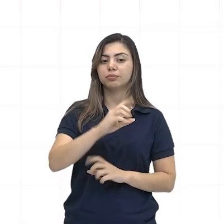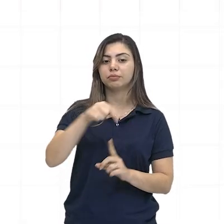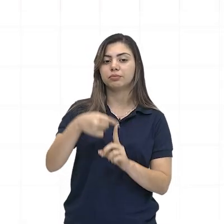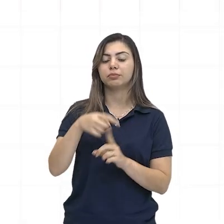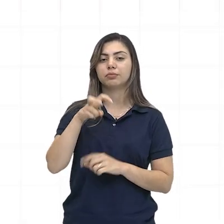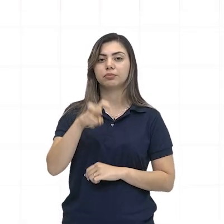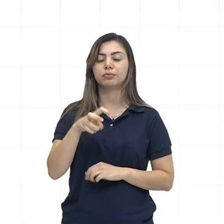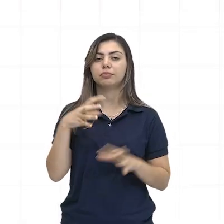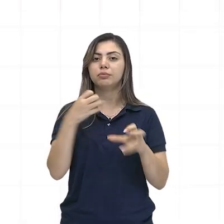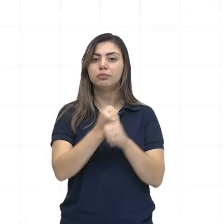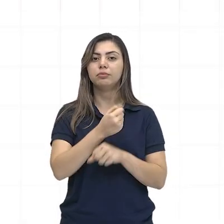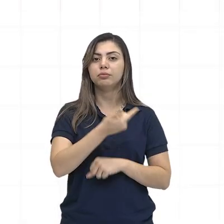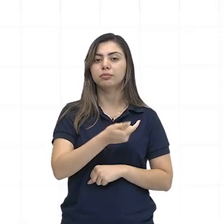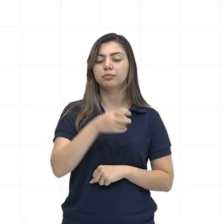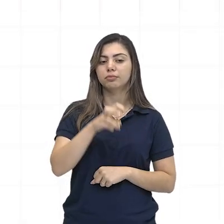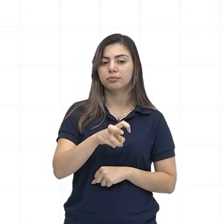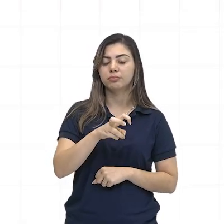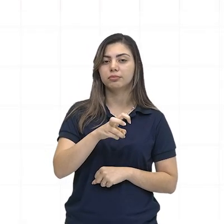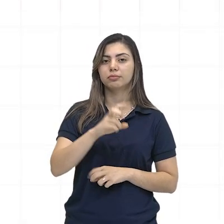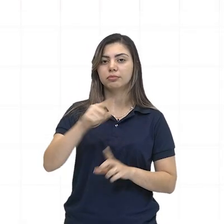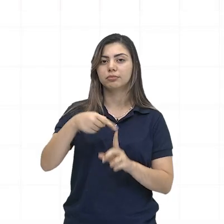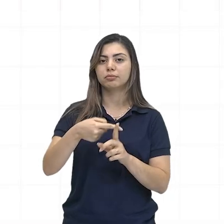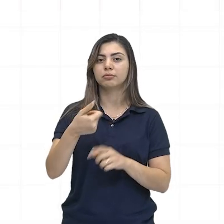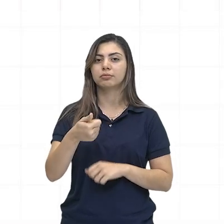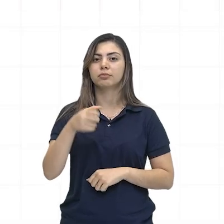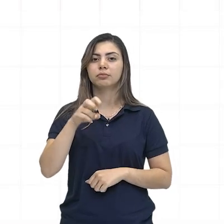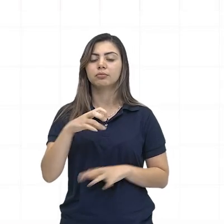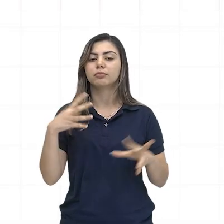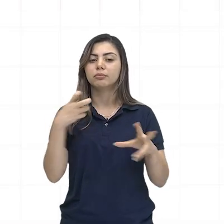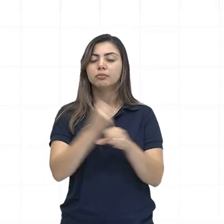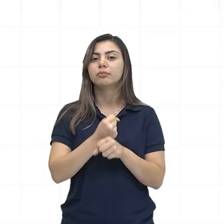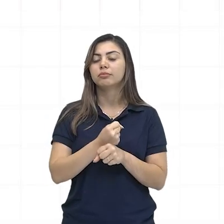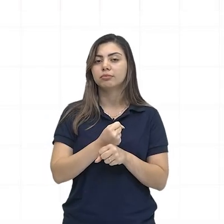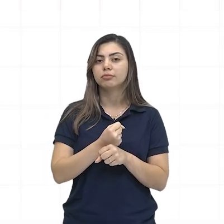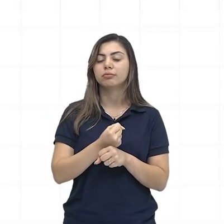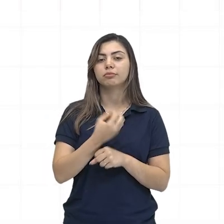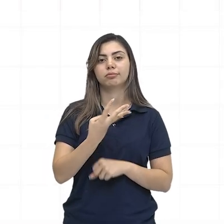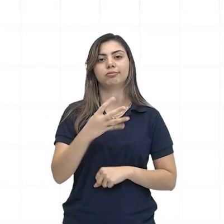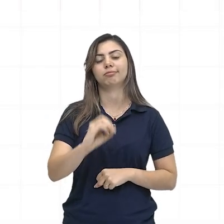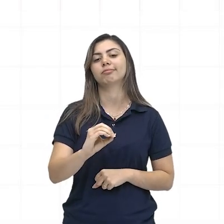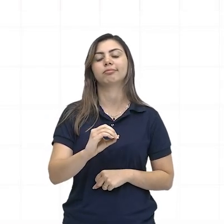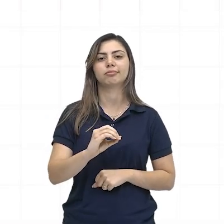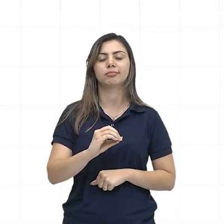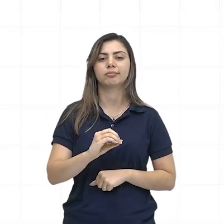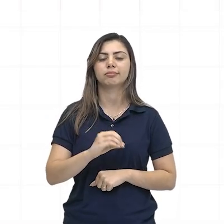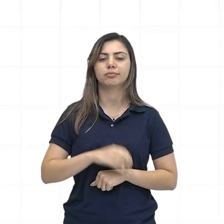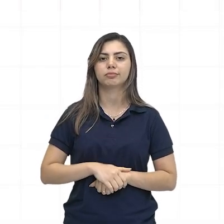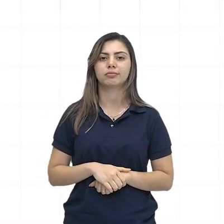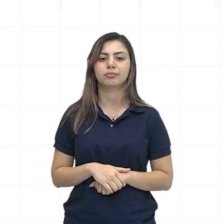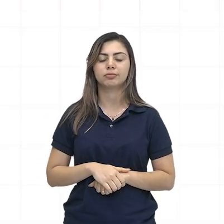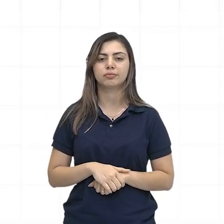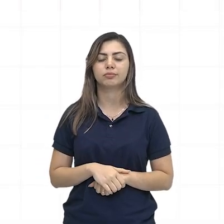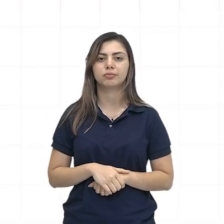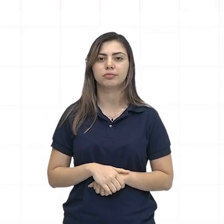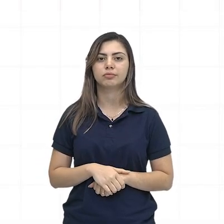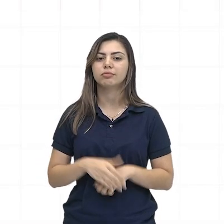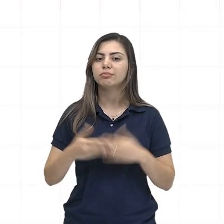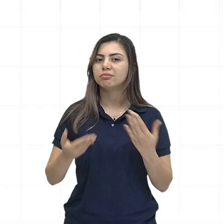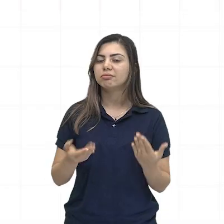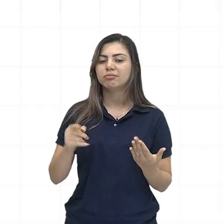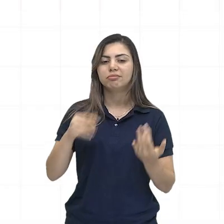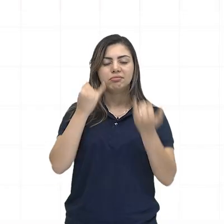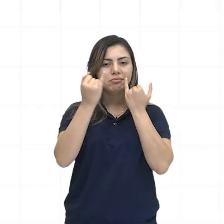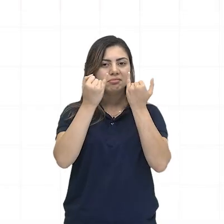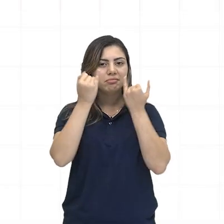20 mais 5, 25. Aí 25 mais 15, 40. Né? Isso daqui não tem